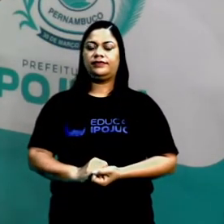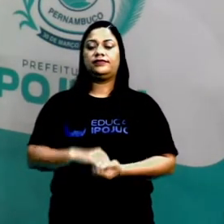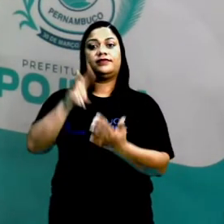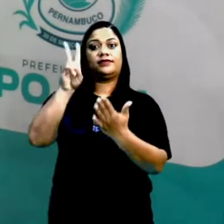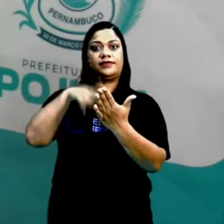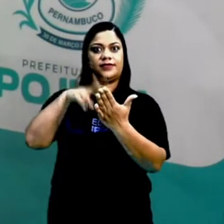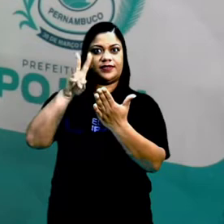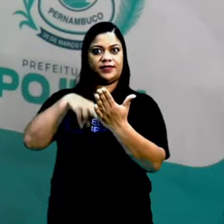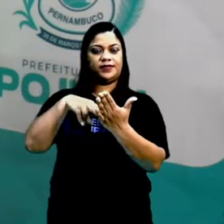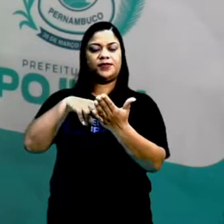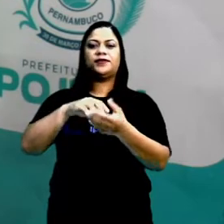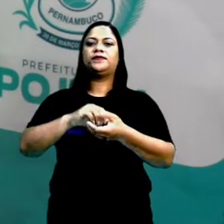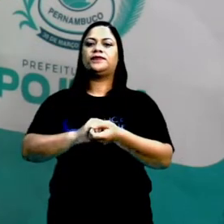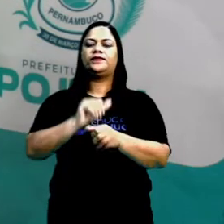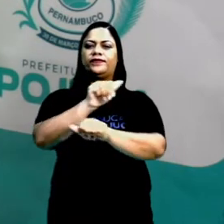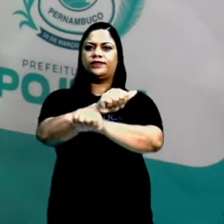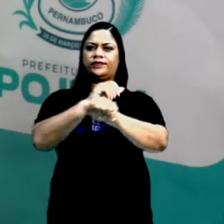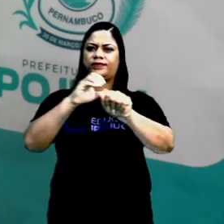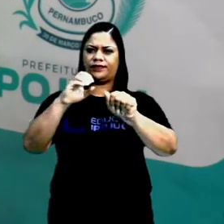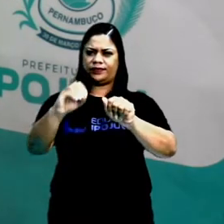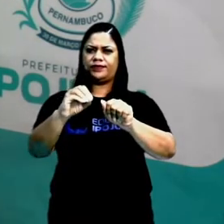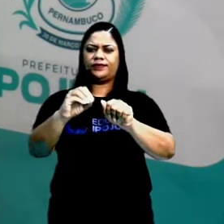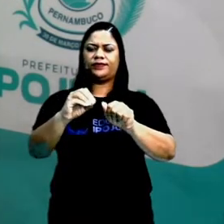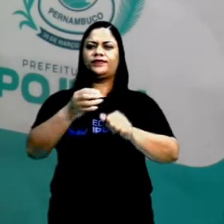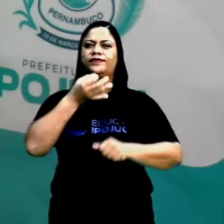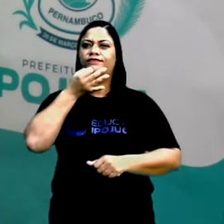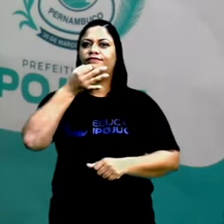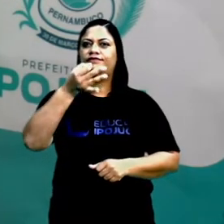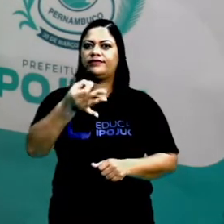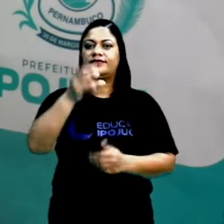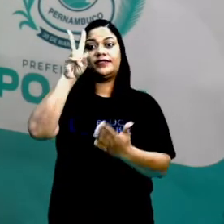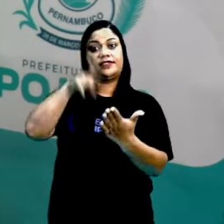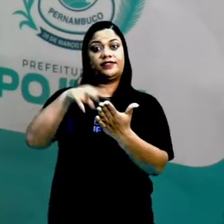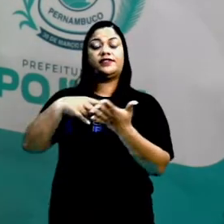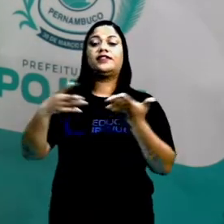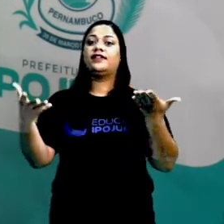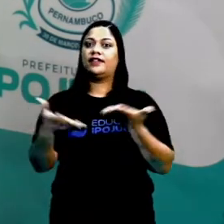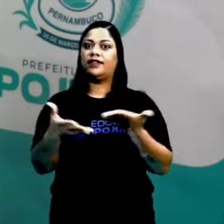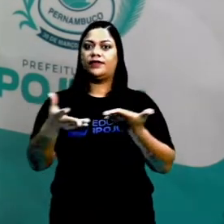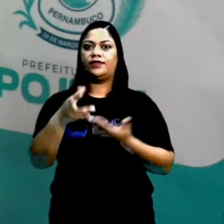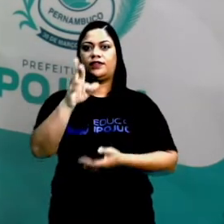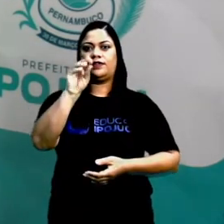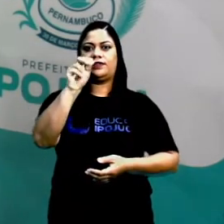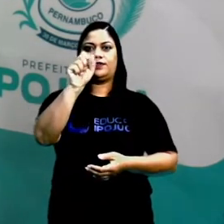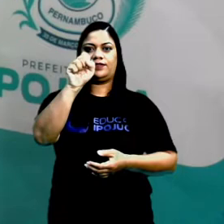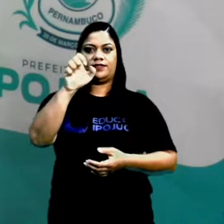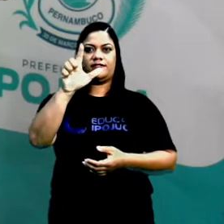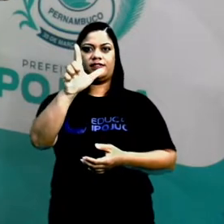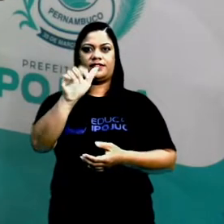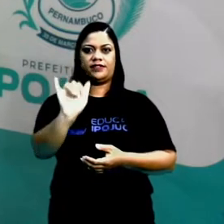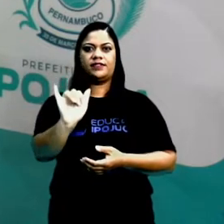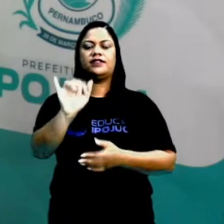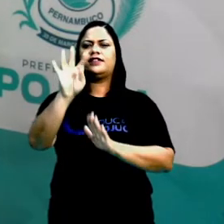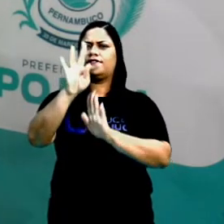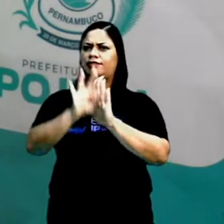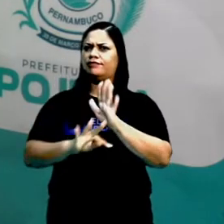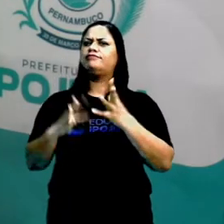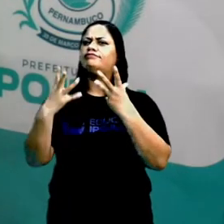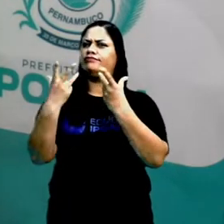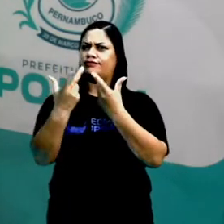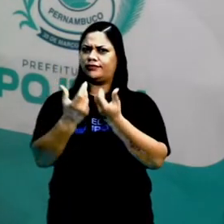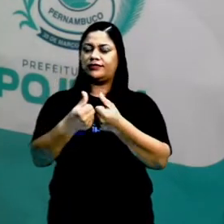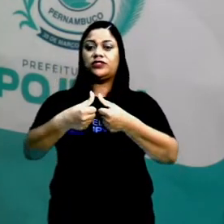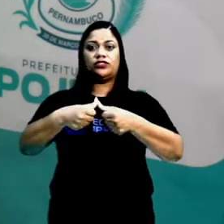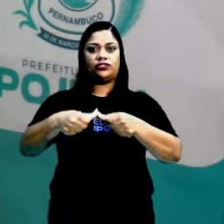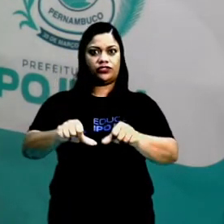Leitura de artigo de opinião. A gente vai ler agora um artigo de opinião, que é de Roseli Saião. Esse é um texto belíssimo, ele está